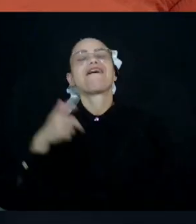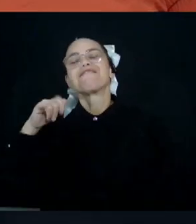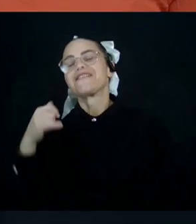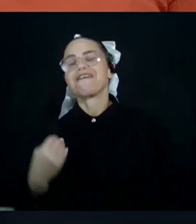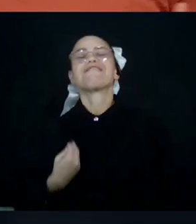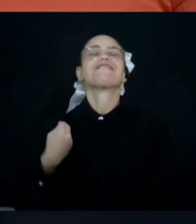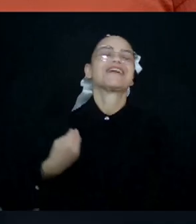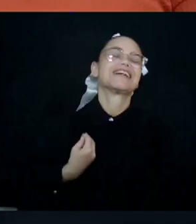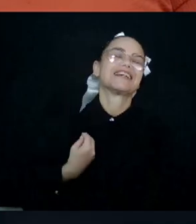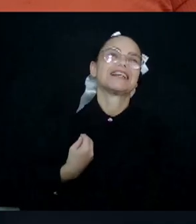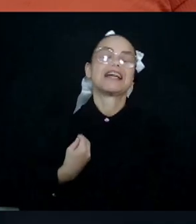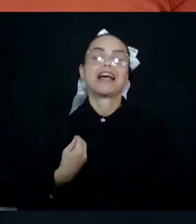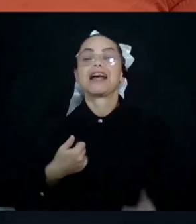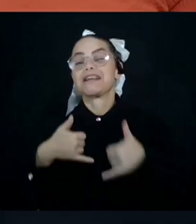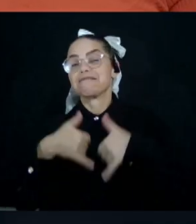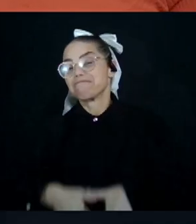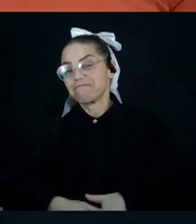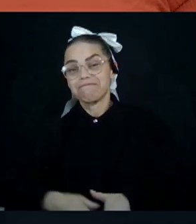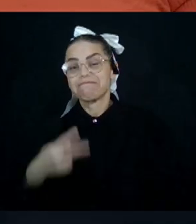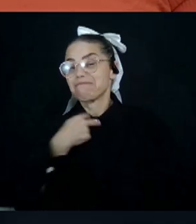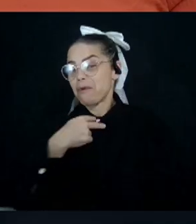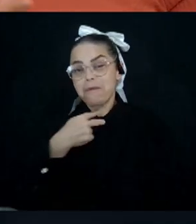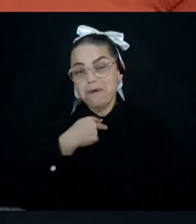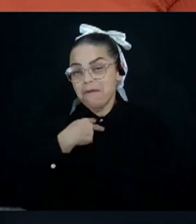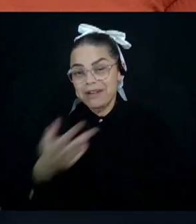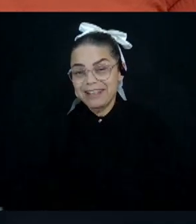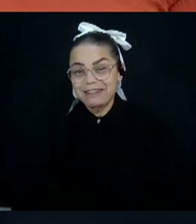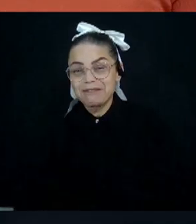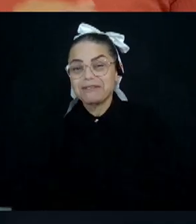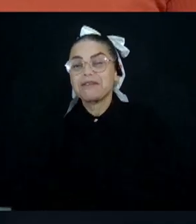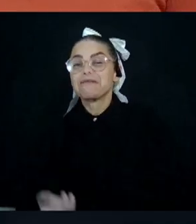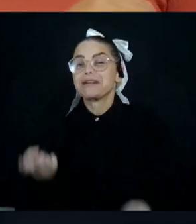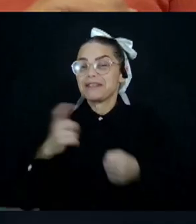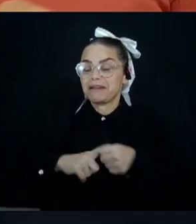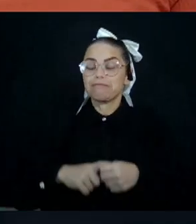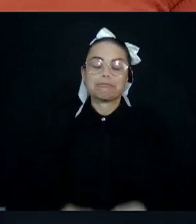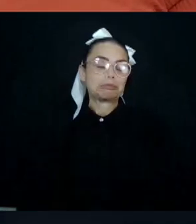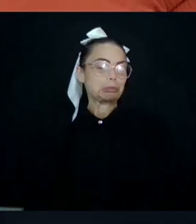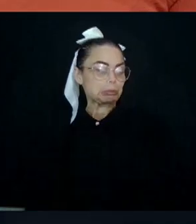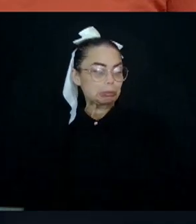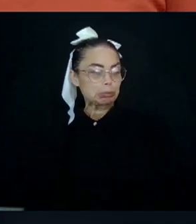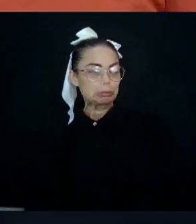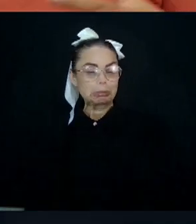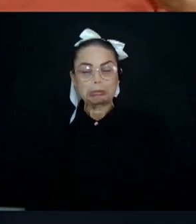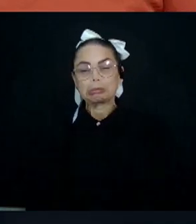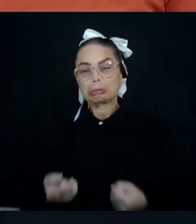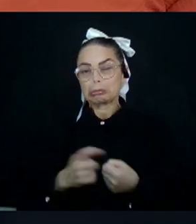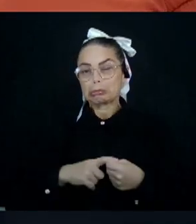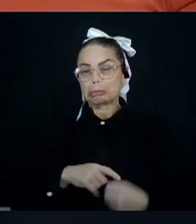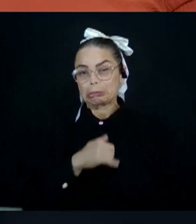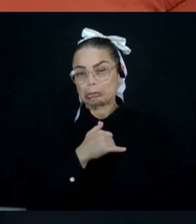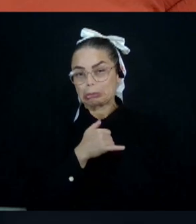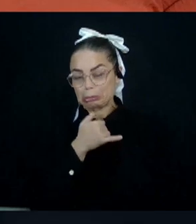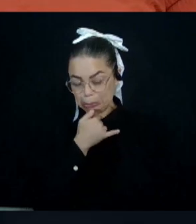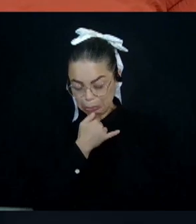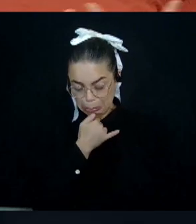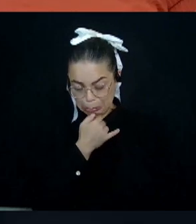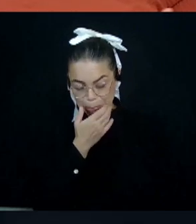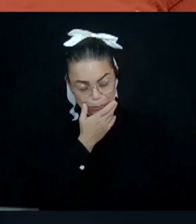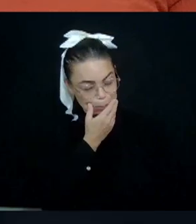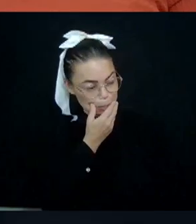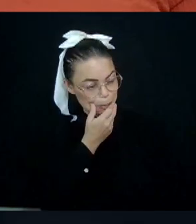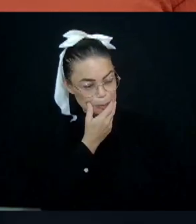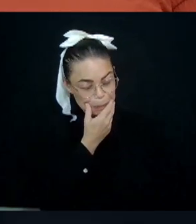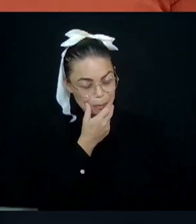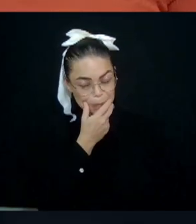quis ficar, mas, né, a gente precisa voltar, então você voltou, e quando você voltou, você se deparou aí com a rotina, de